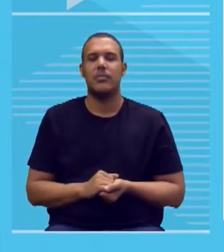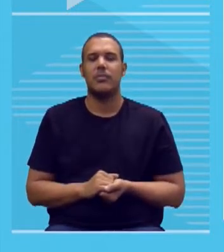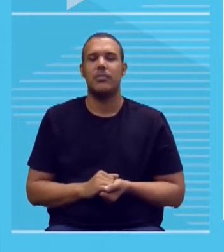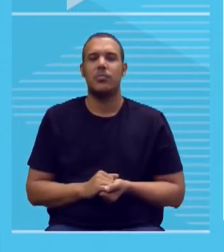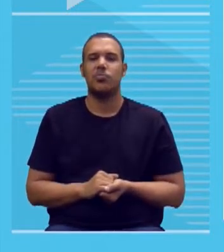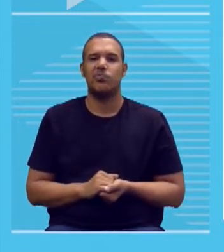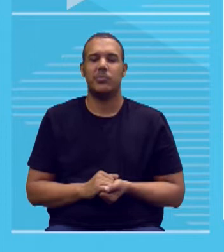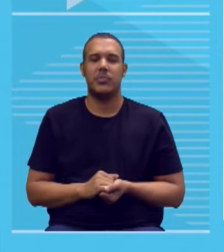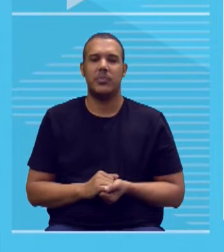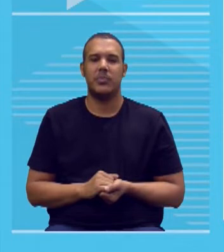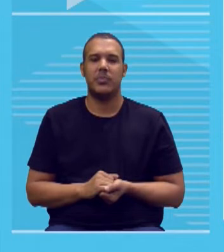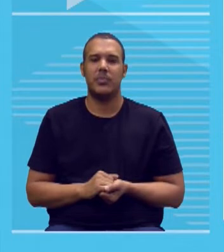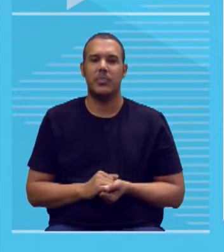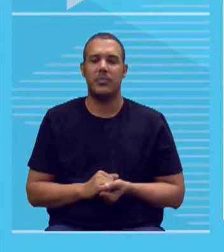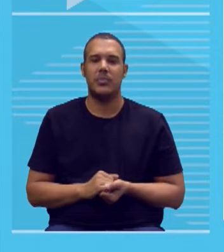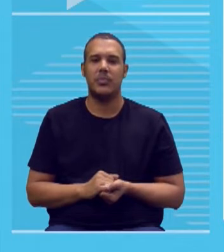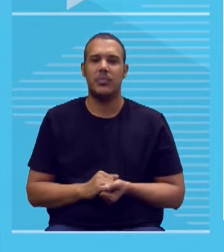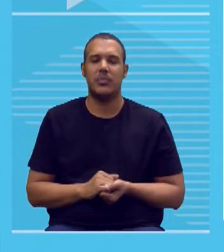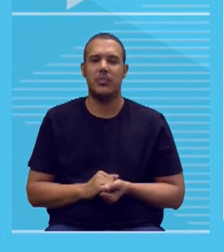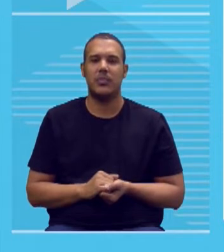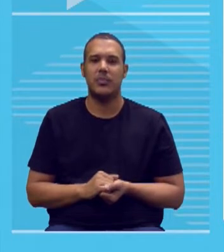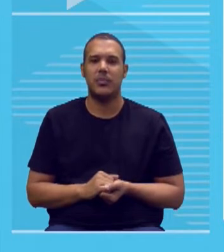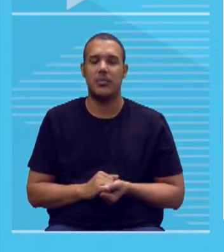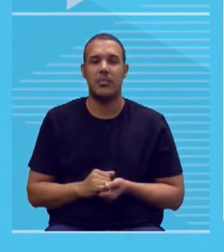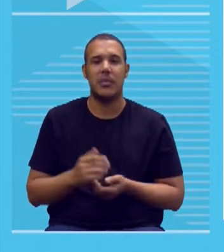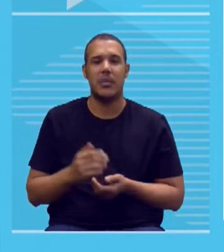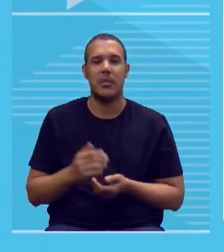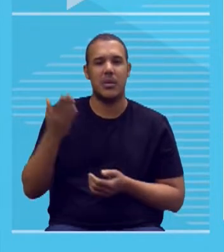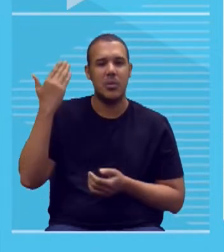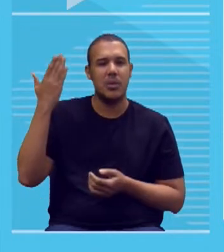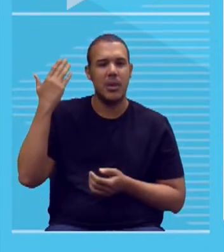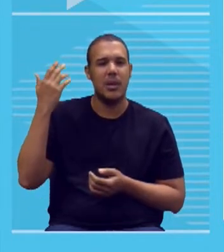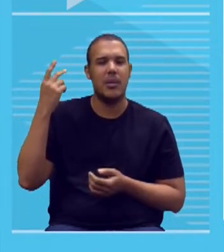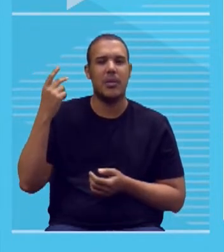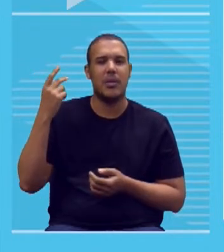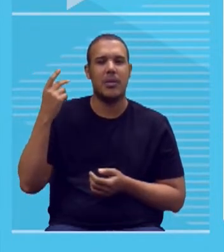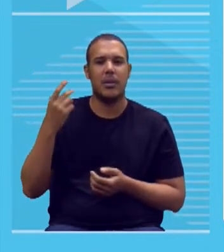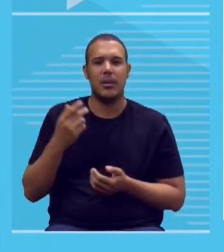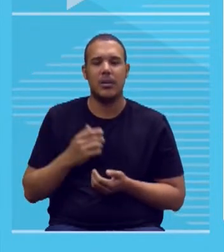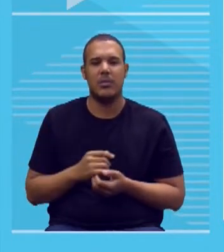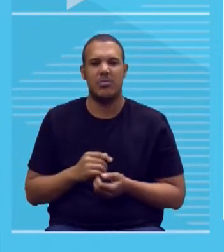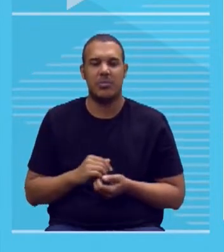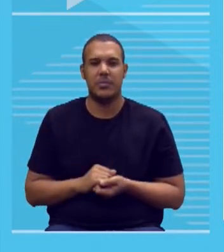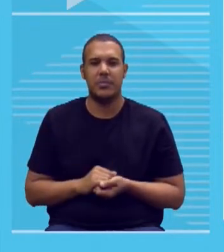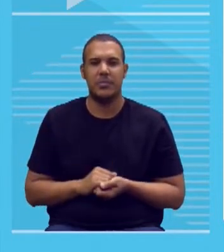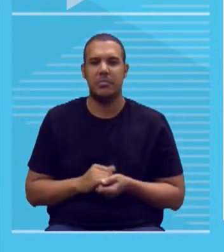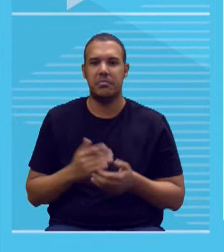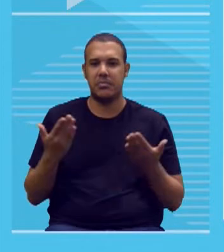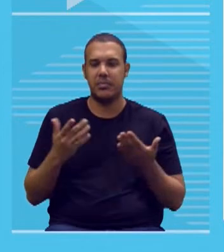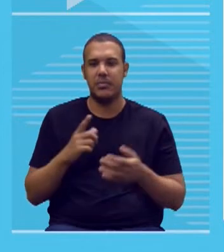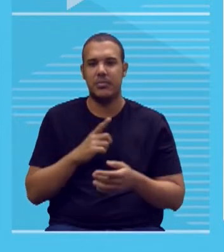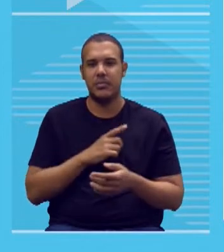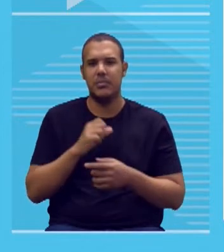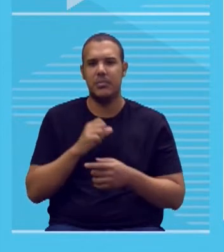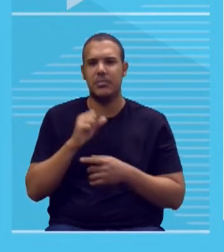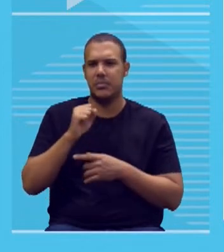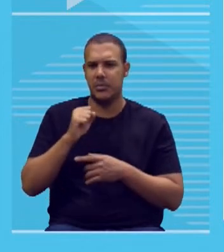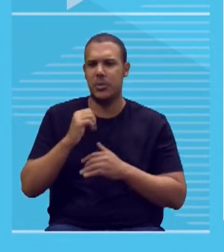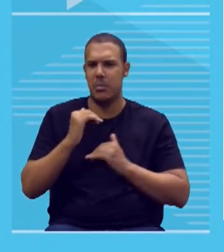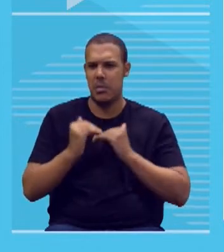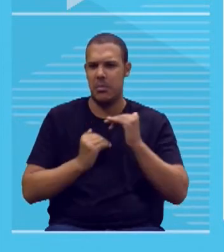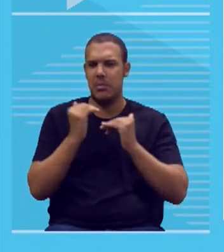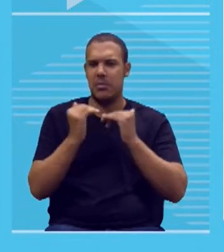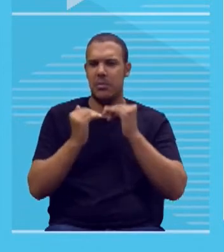acontece é o seguinte e para época e já era sim algo bem